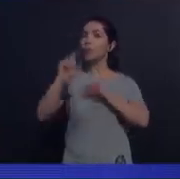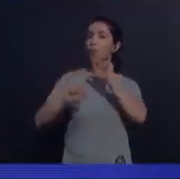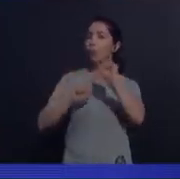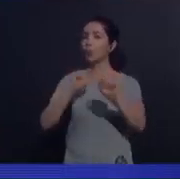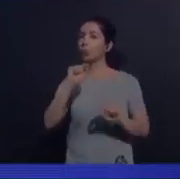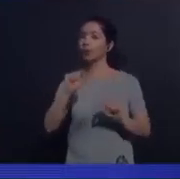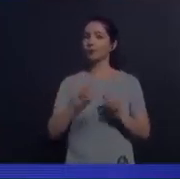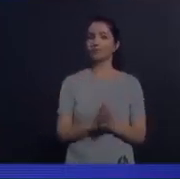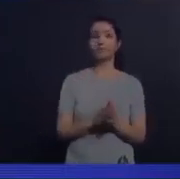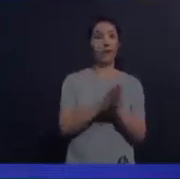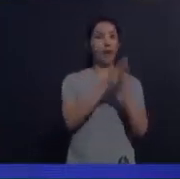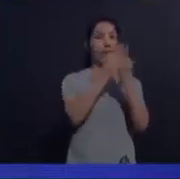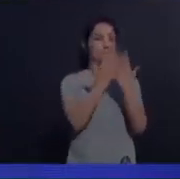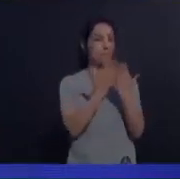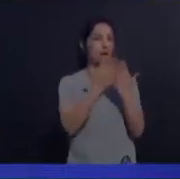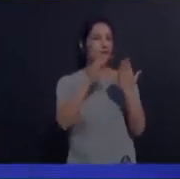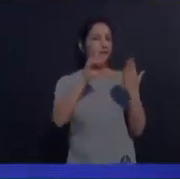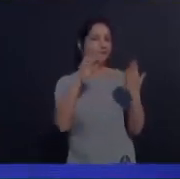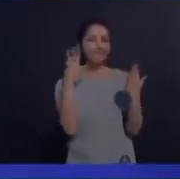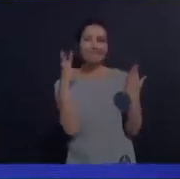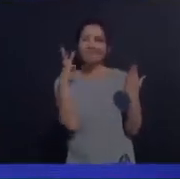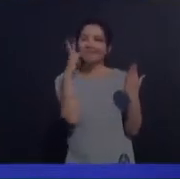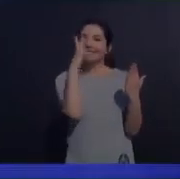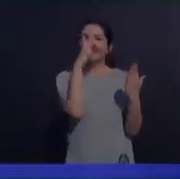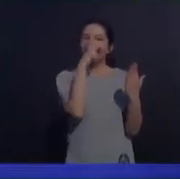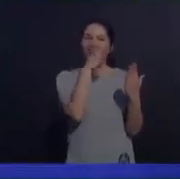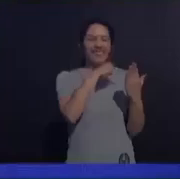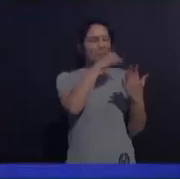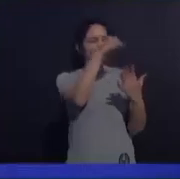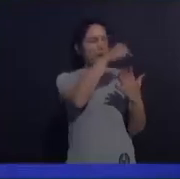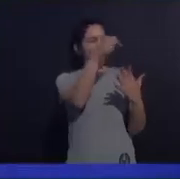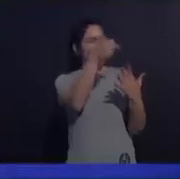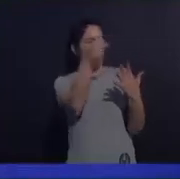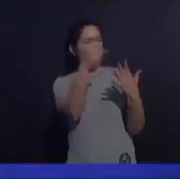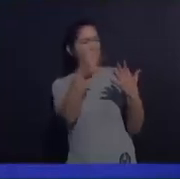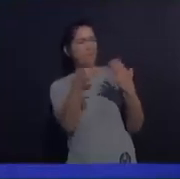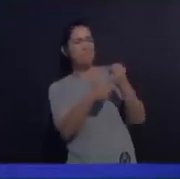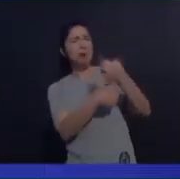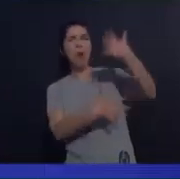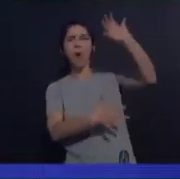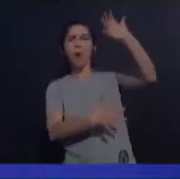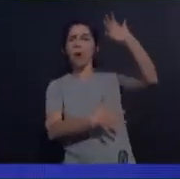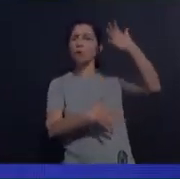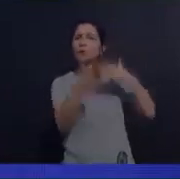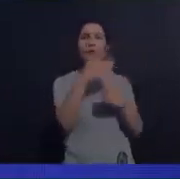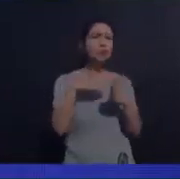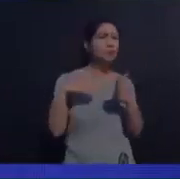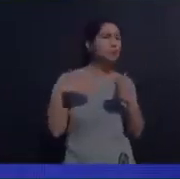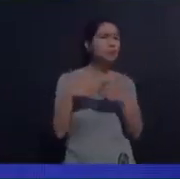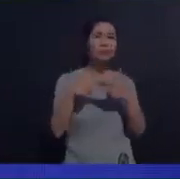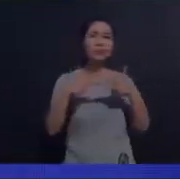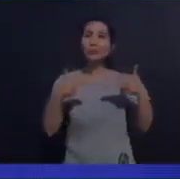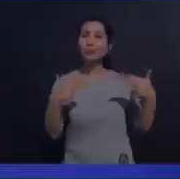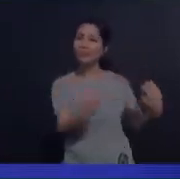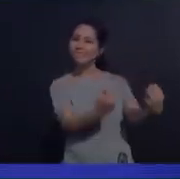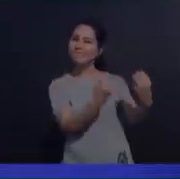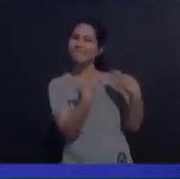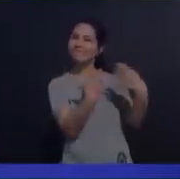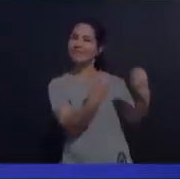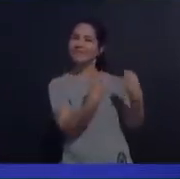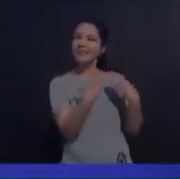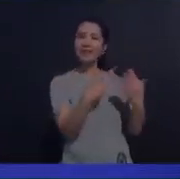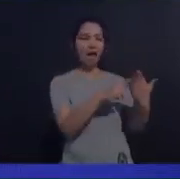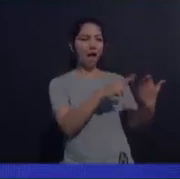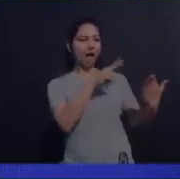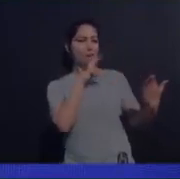linda na palavra de Deus é que ela tem todas as direções que nós precisamos. Não é verdade? Todas as